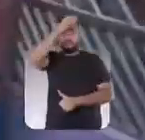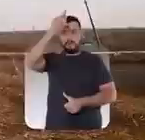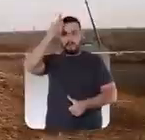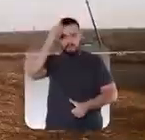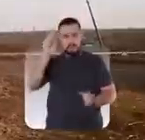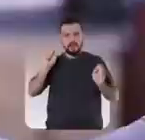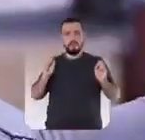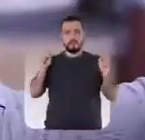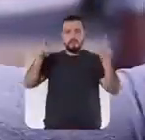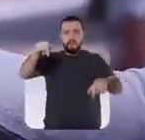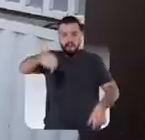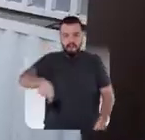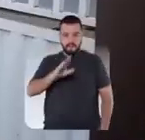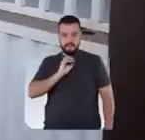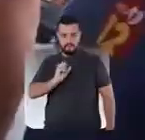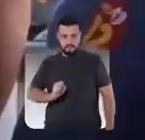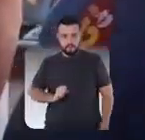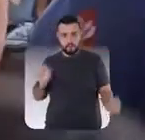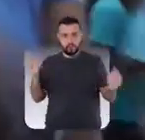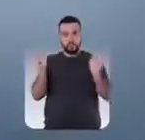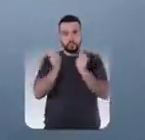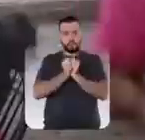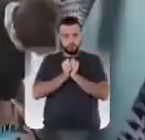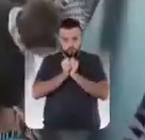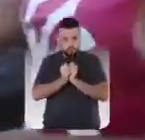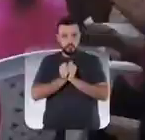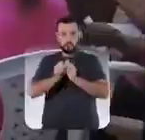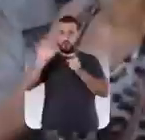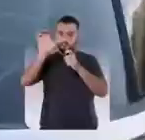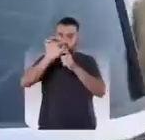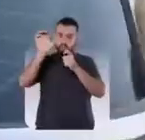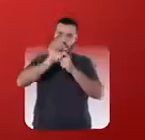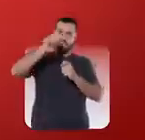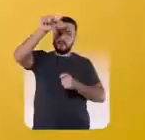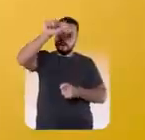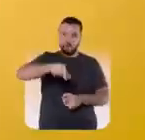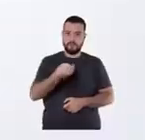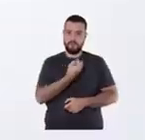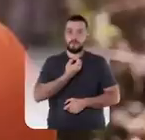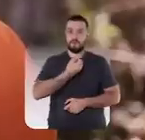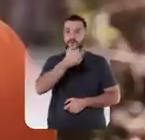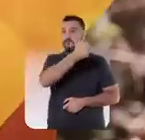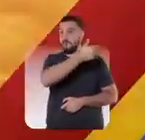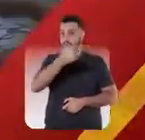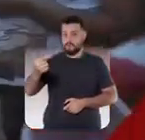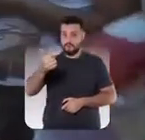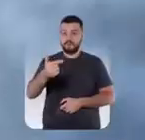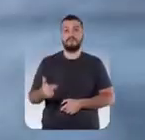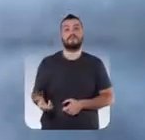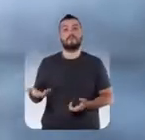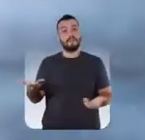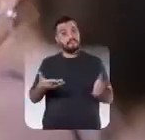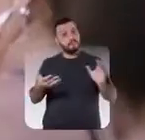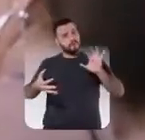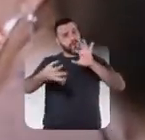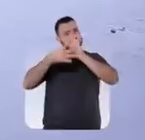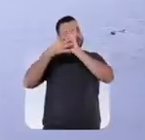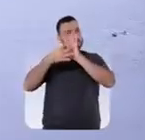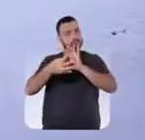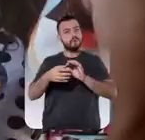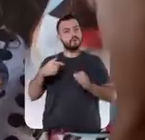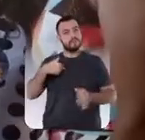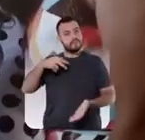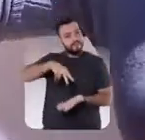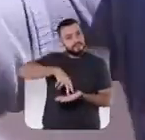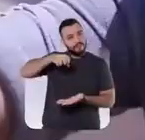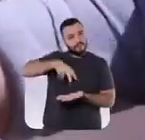é aqui de Balsas, tamo junto pra valer. Tô com o Eric de novo. É 12, é 12, é 12. Vista a camisa, pule e tira o